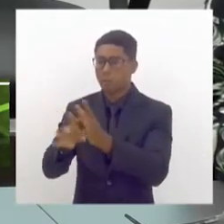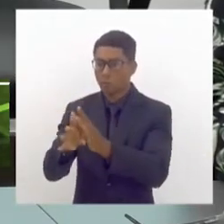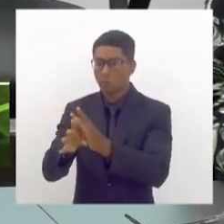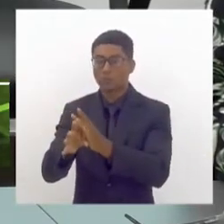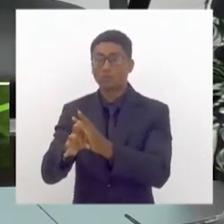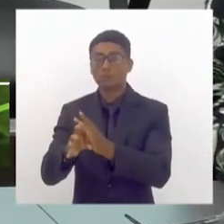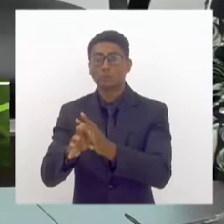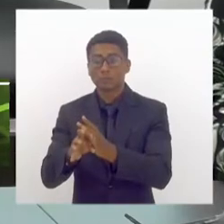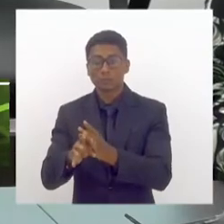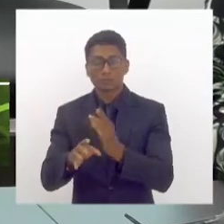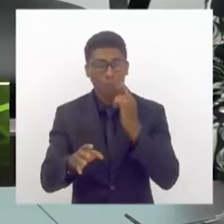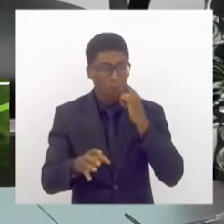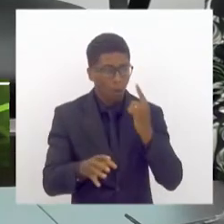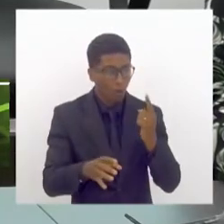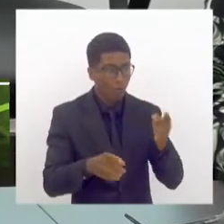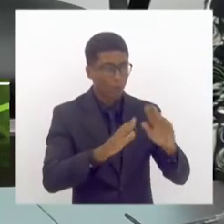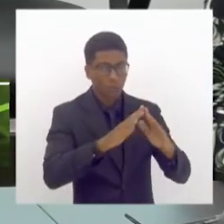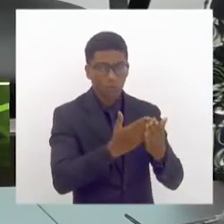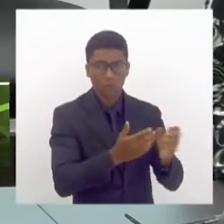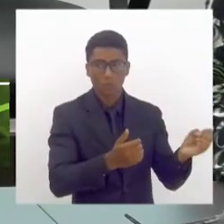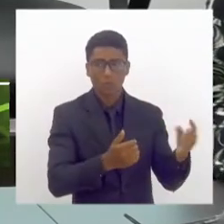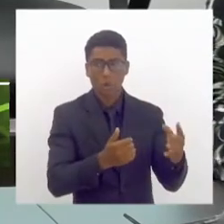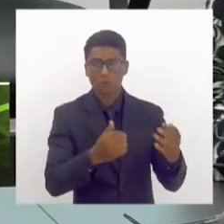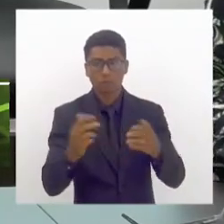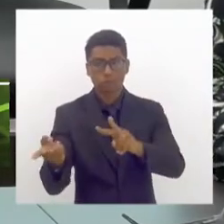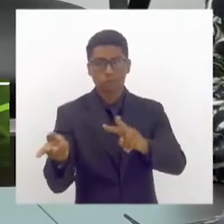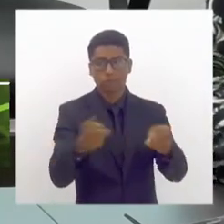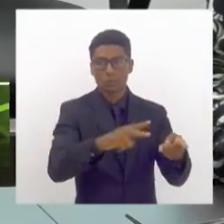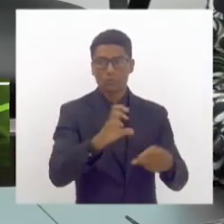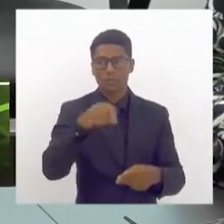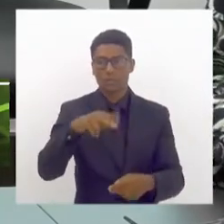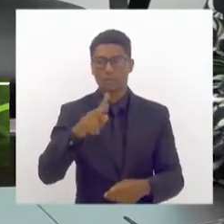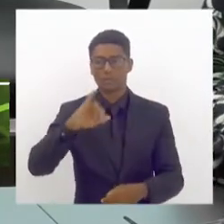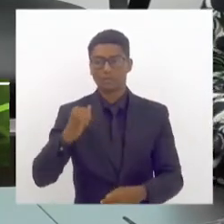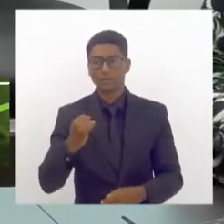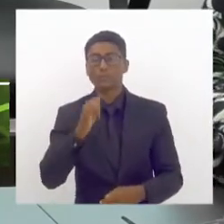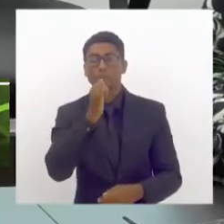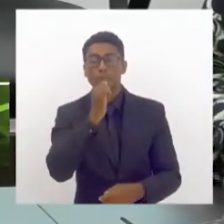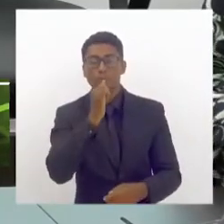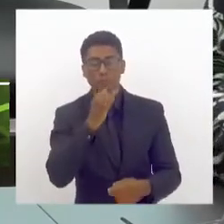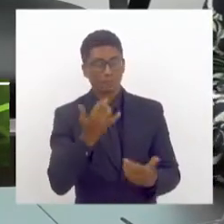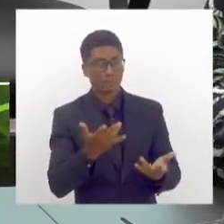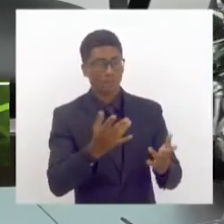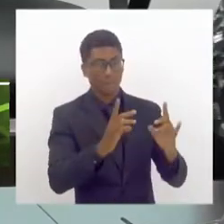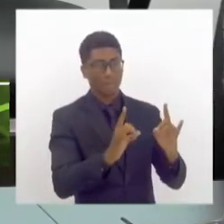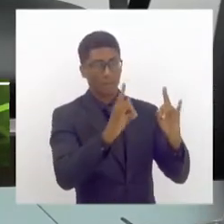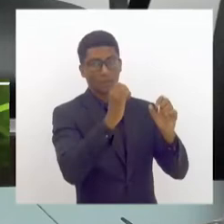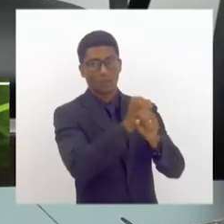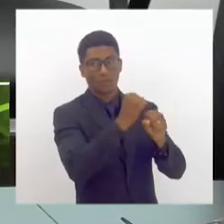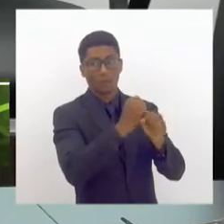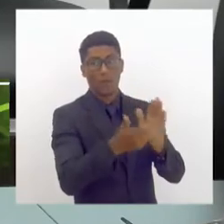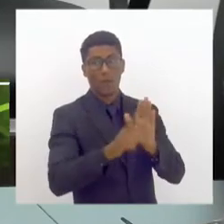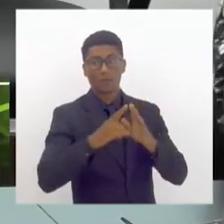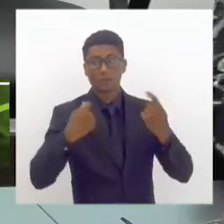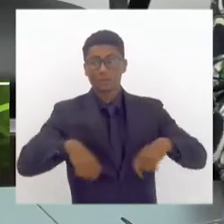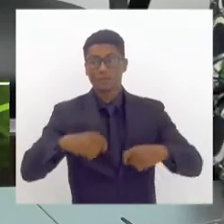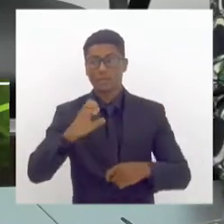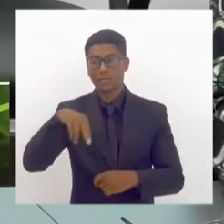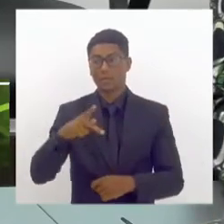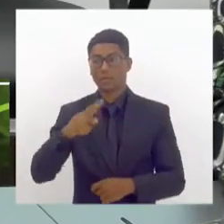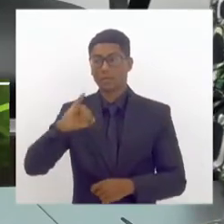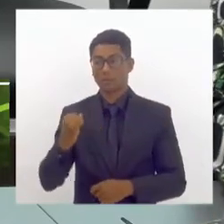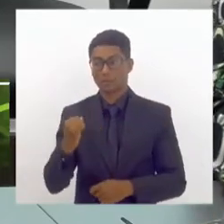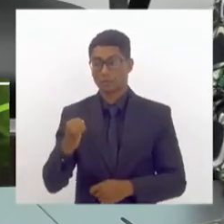a demanda demonstrou isso. Porque para se criar uma escola, até antes do prédio, você tem que ter CNPJ, você tem que ter UA. E aí, quando você já